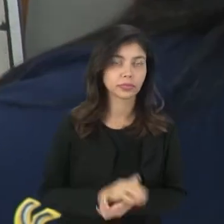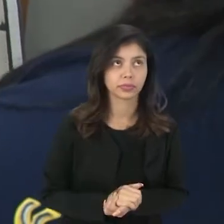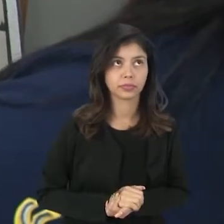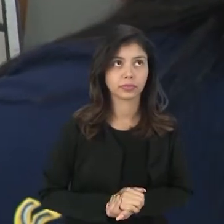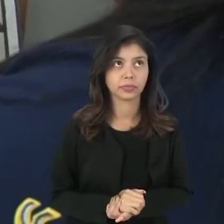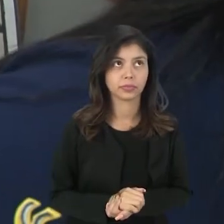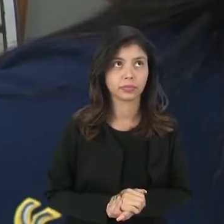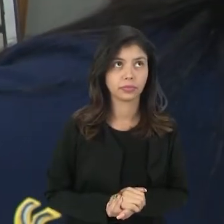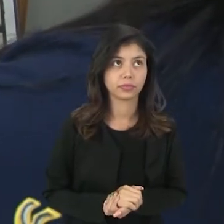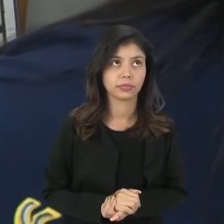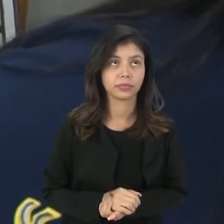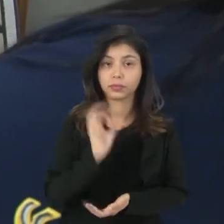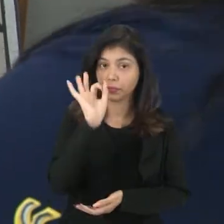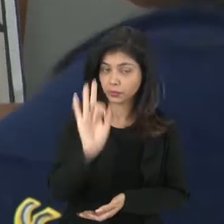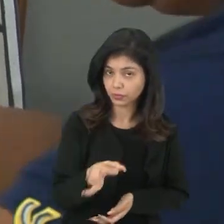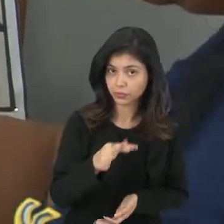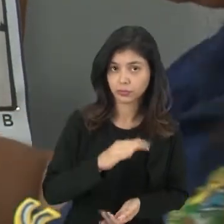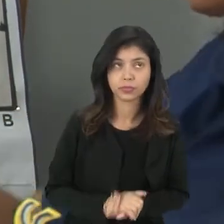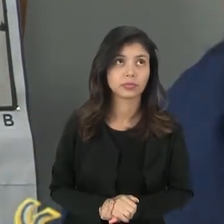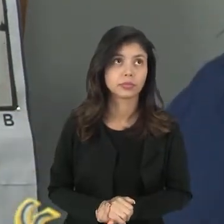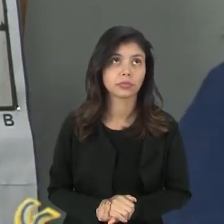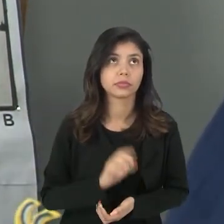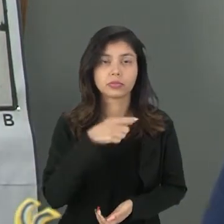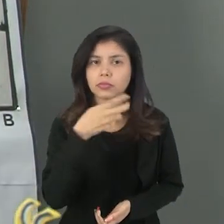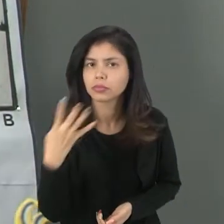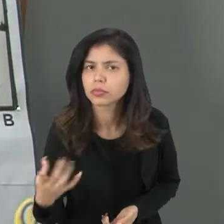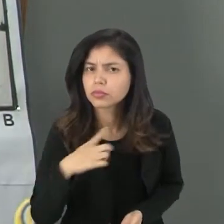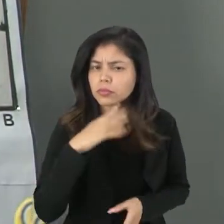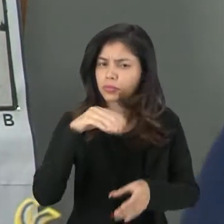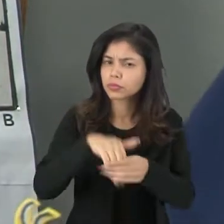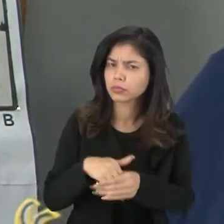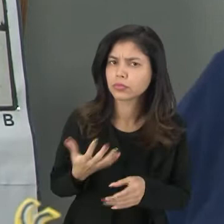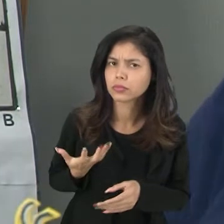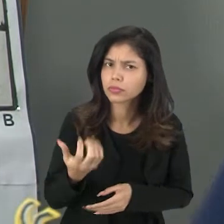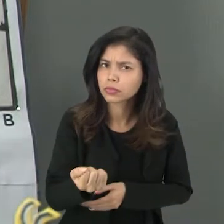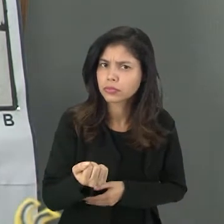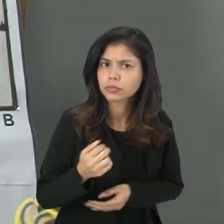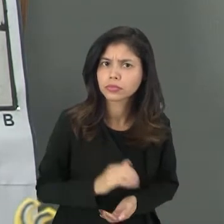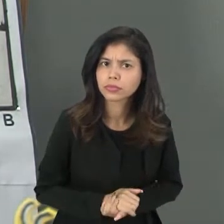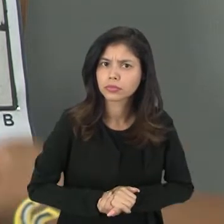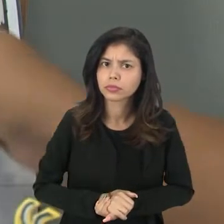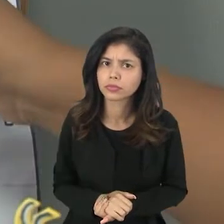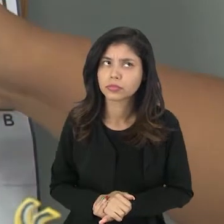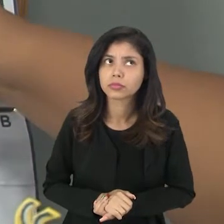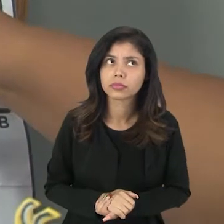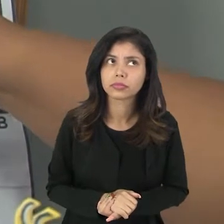Magali, certo? Quantos votos a Magali recebeu?